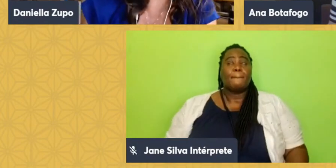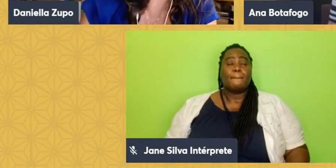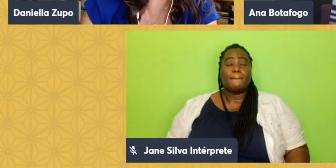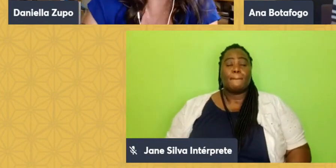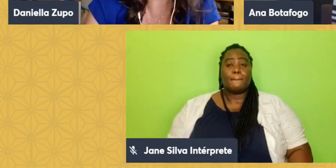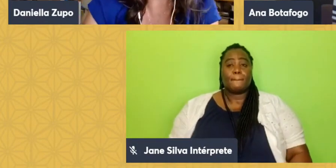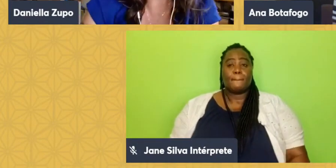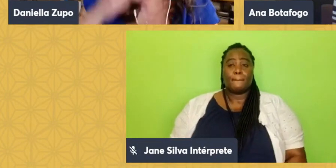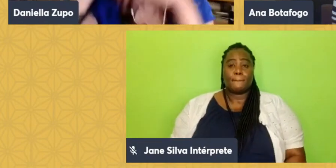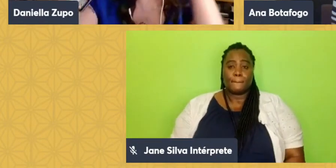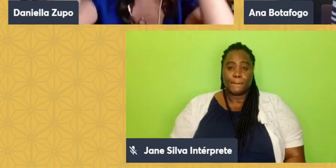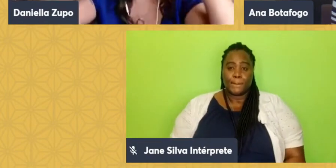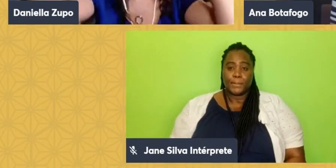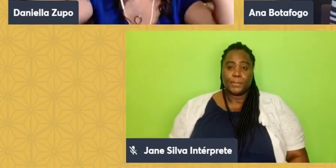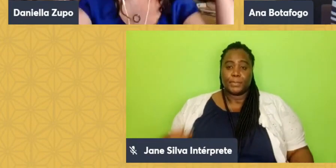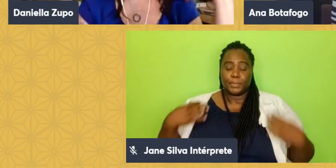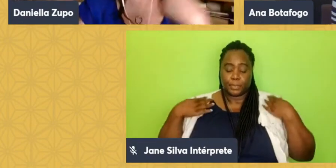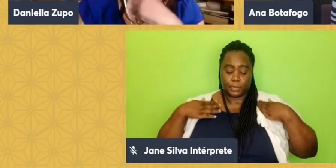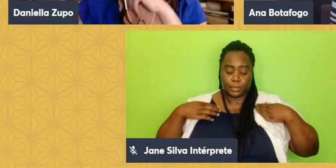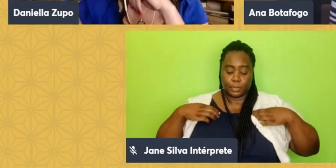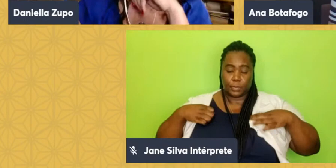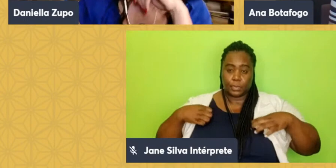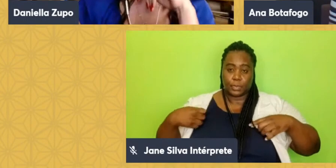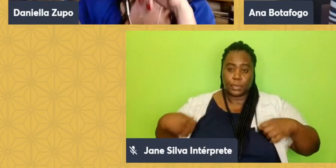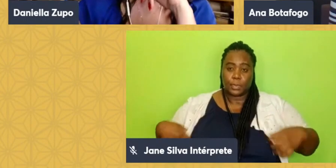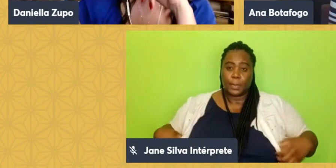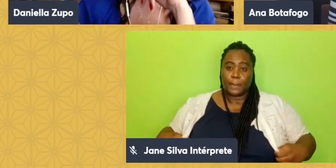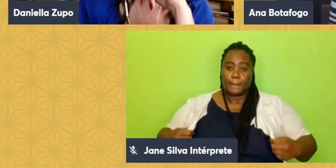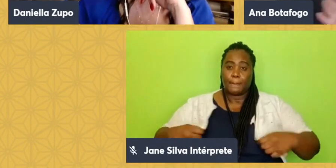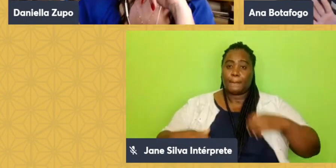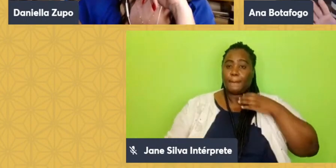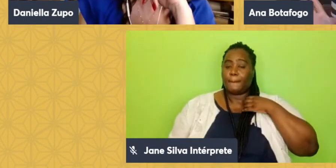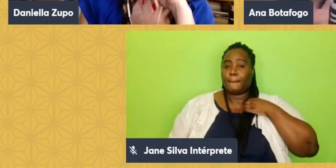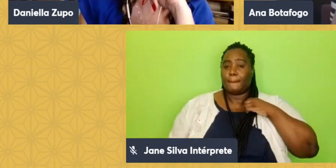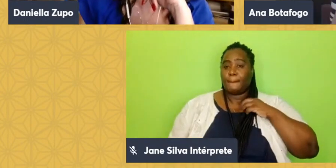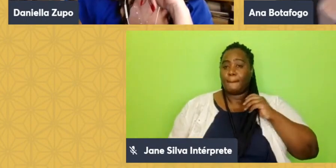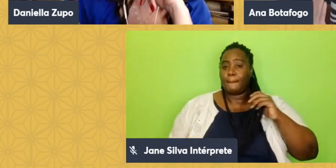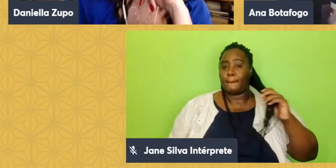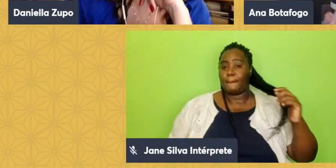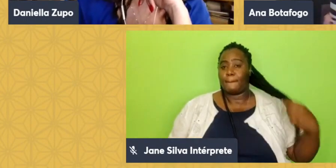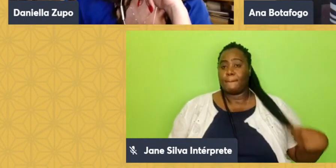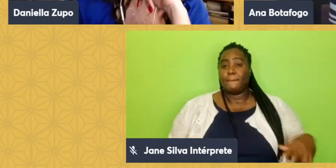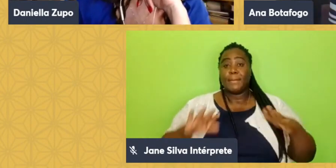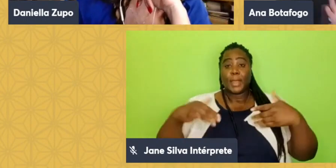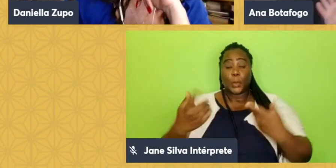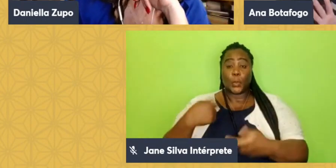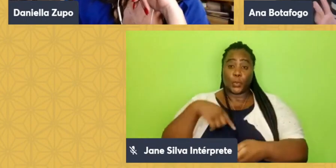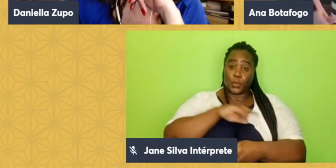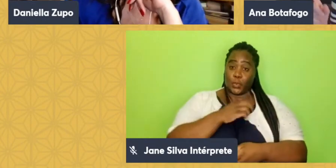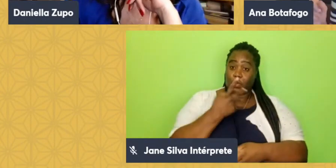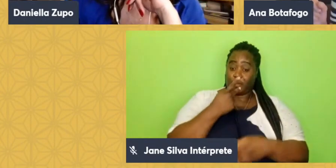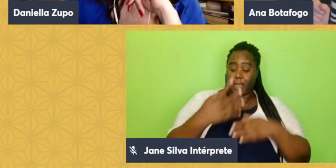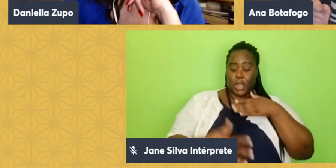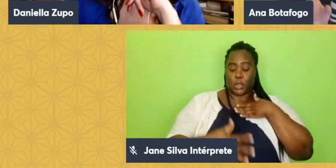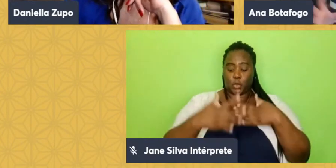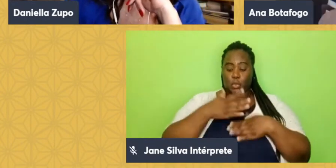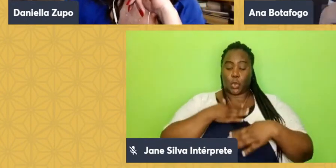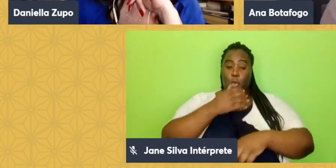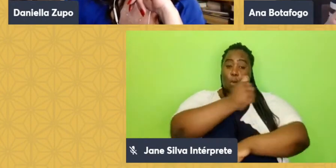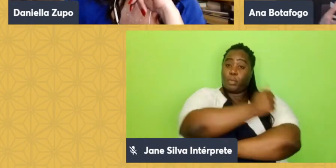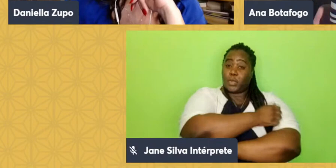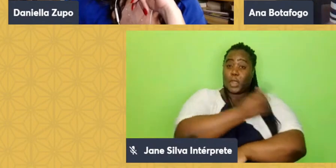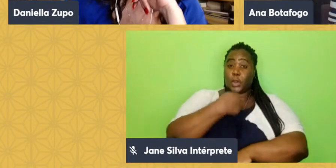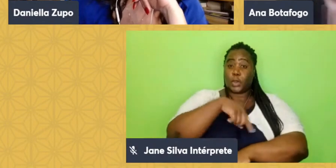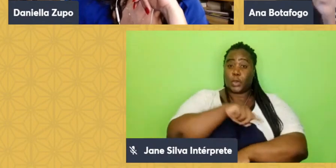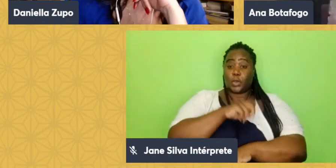de corpos de alunos nessa volta sempre nós professor ele sempre a gente